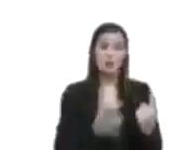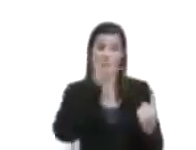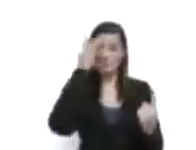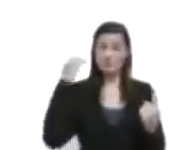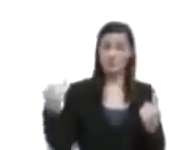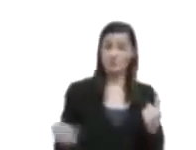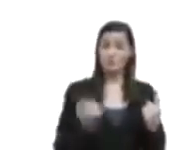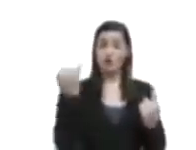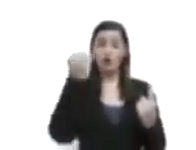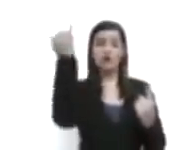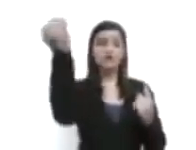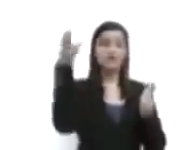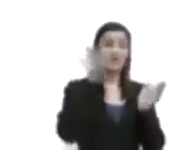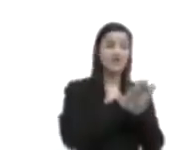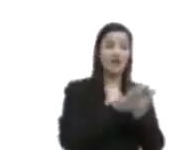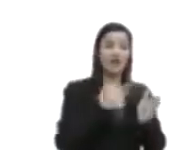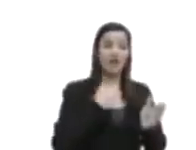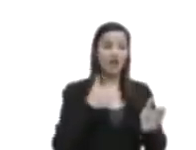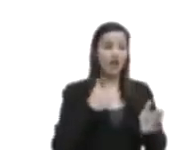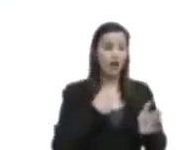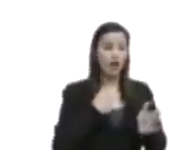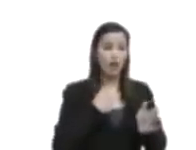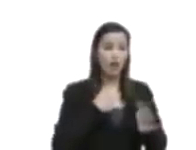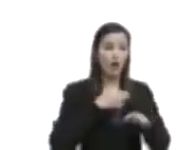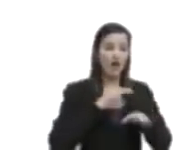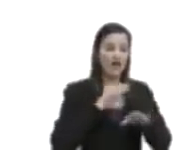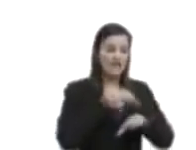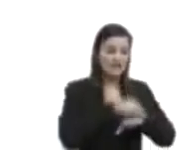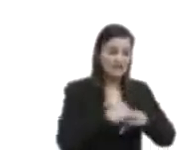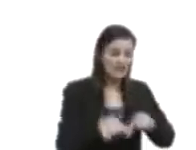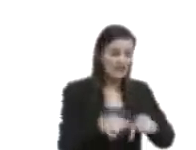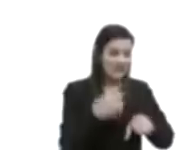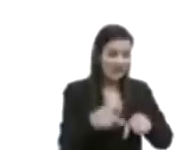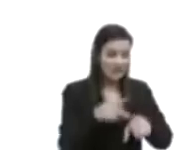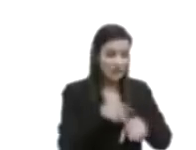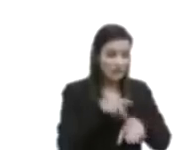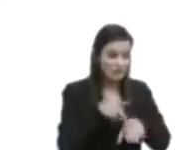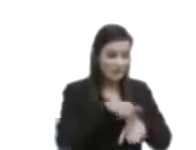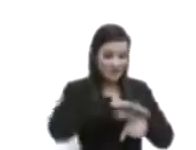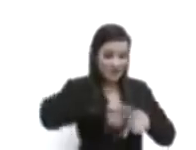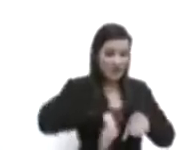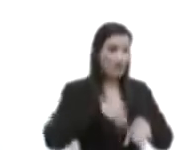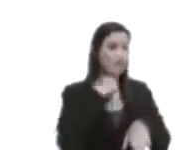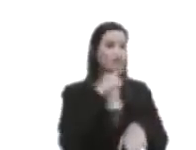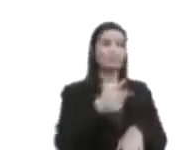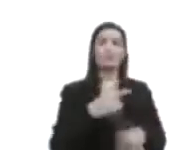ele batizará com o Espírito Santo e com fogo.